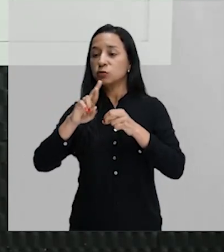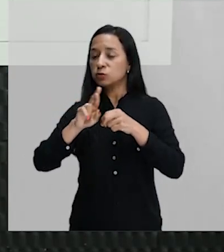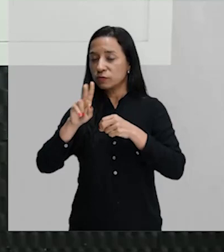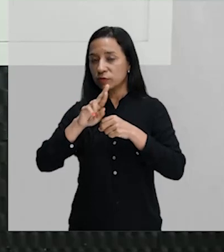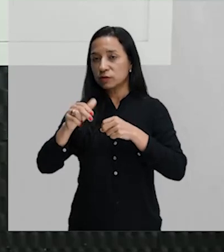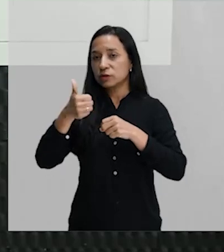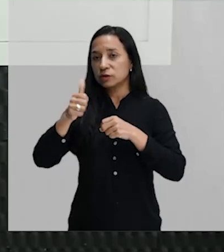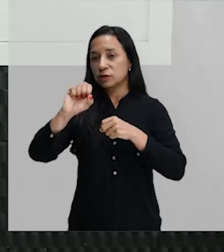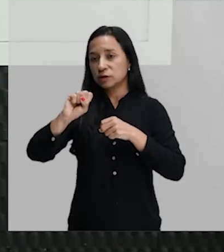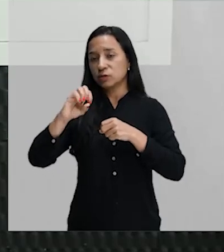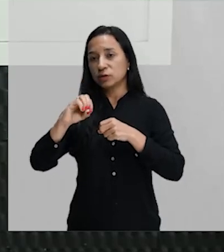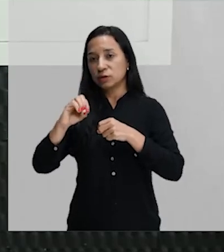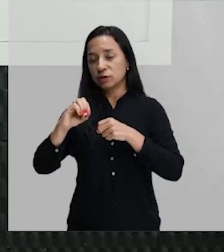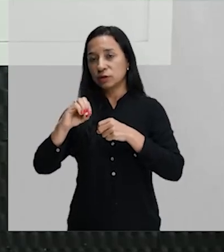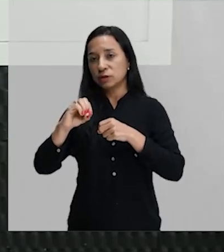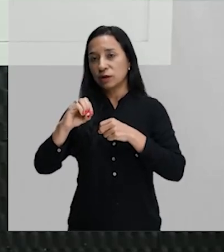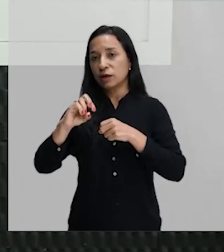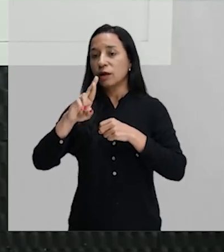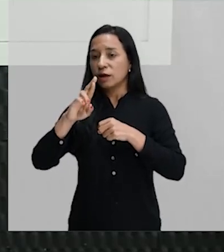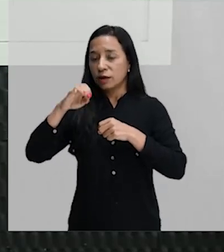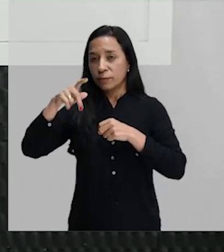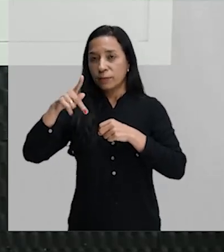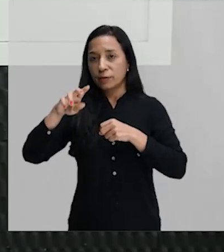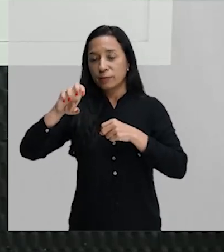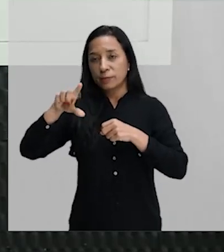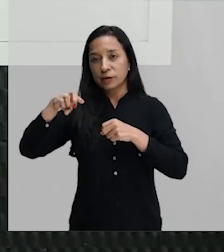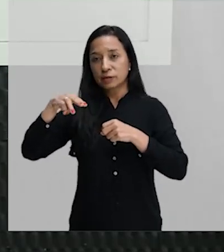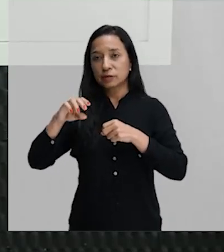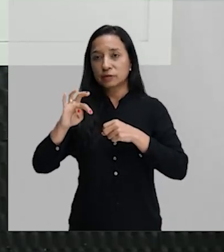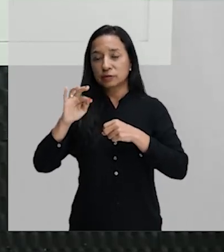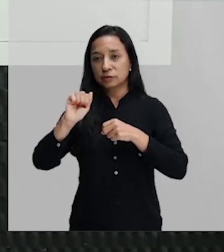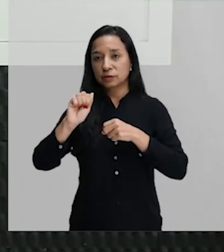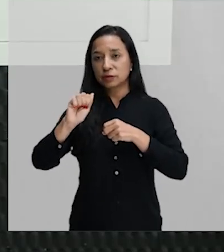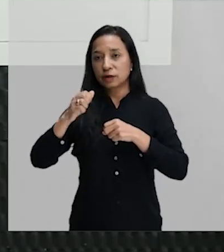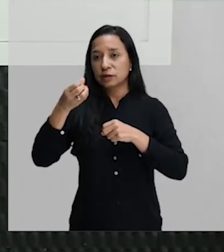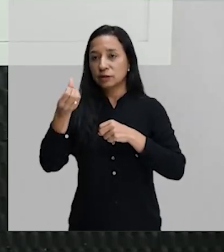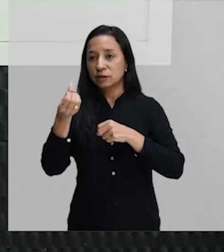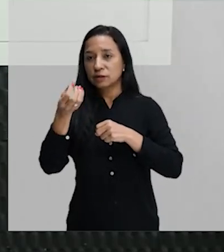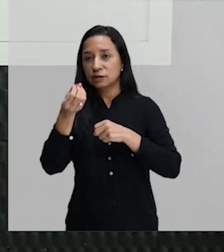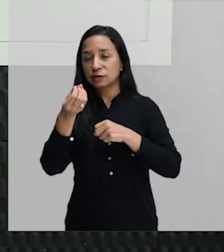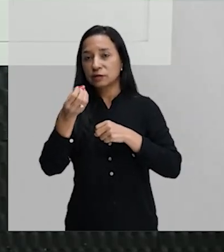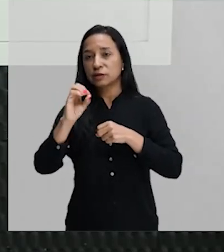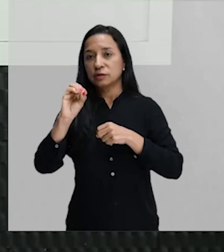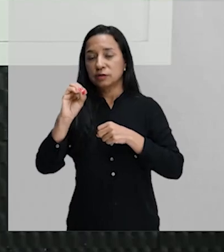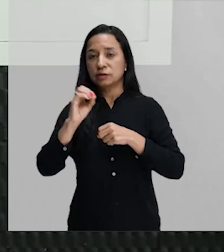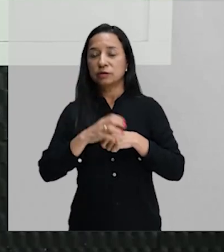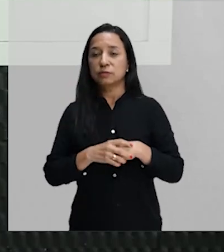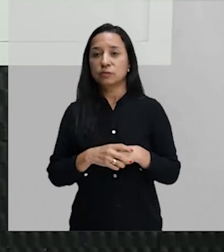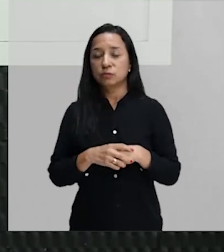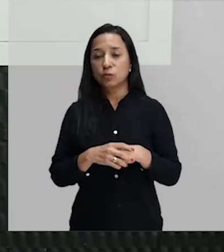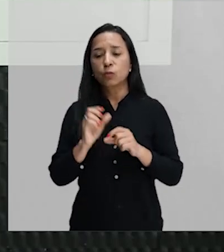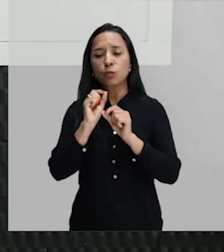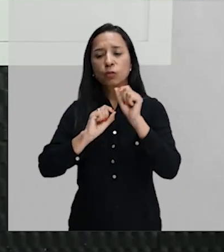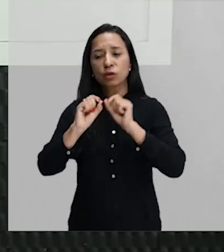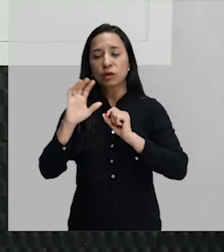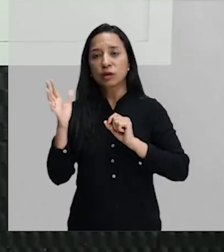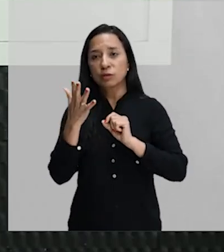360. Certinho? Então vamos lá, galera. O que acontece em relação ao seno e o cosseno de